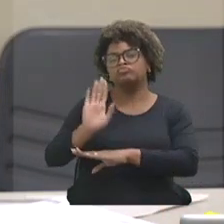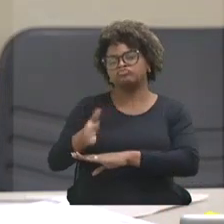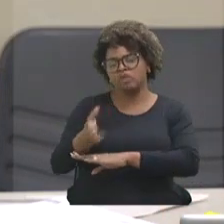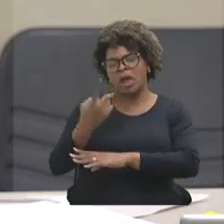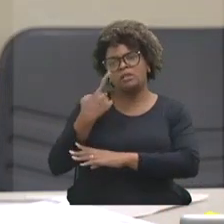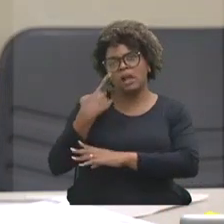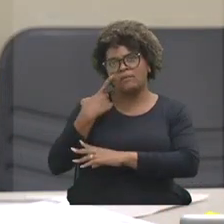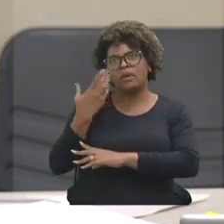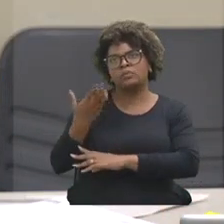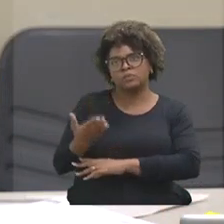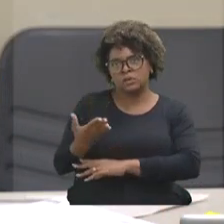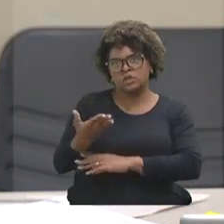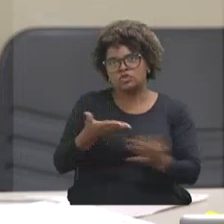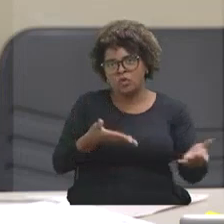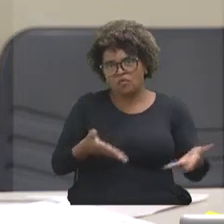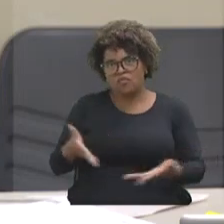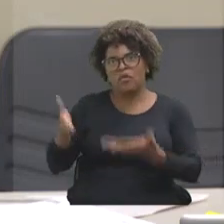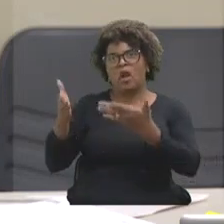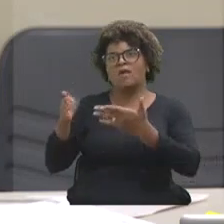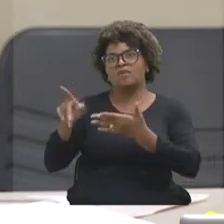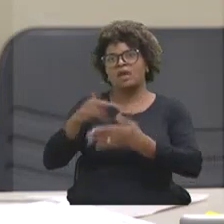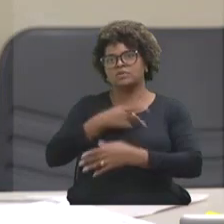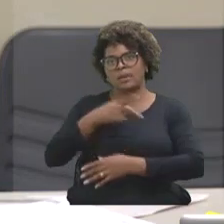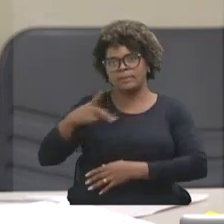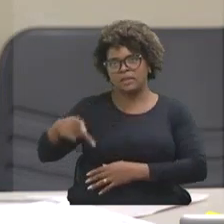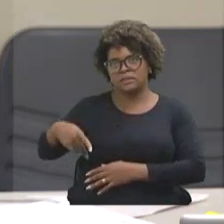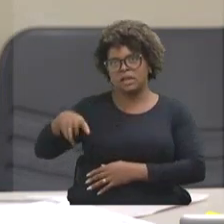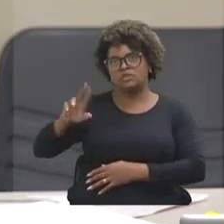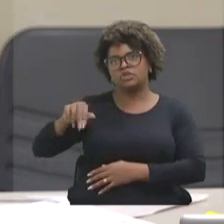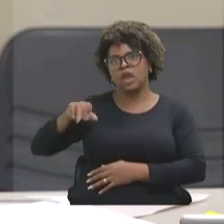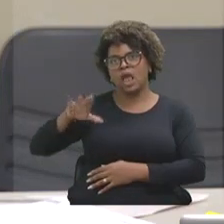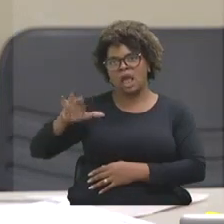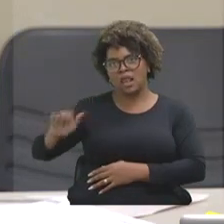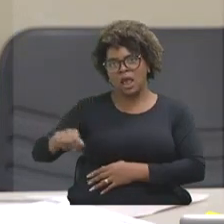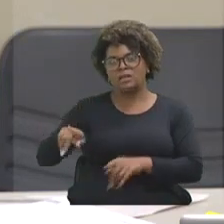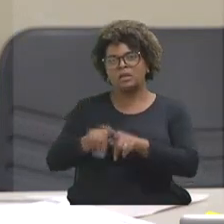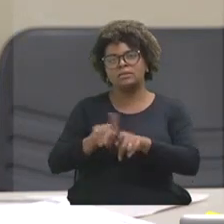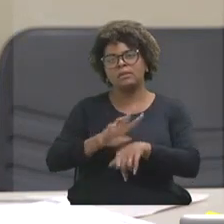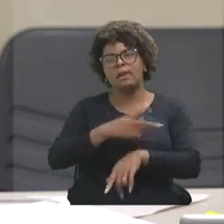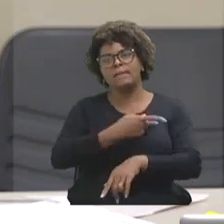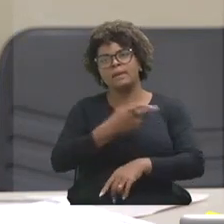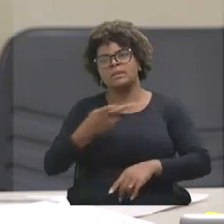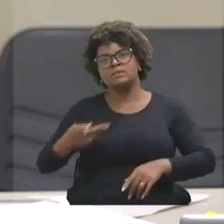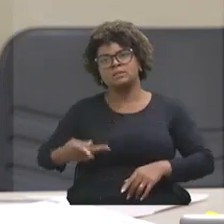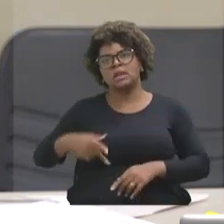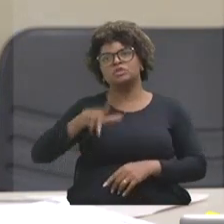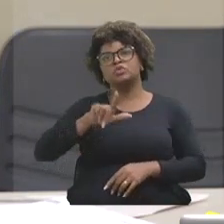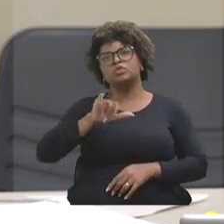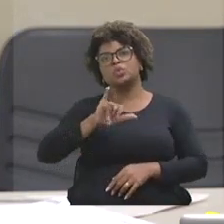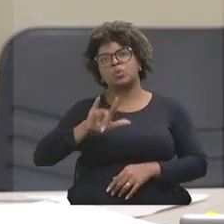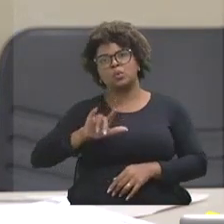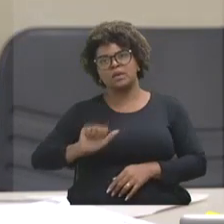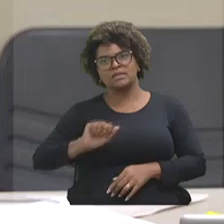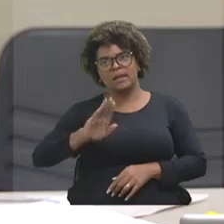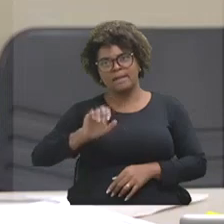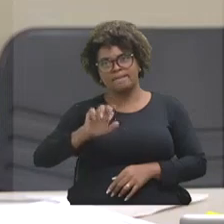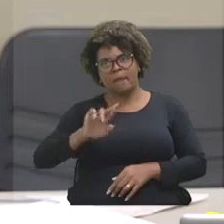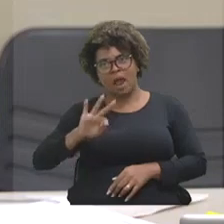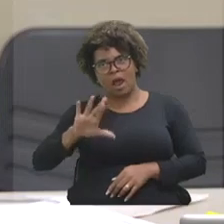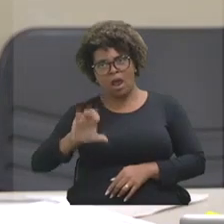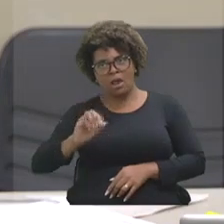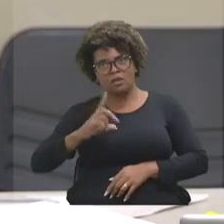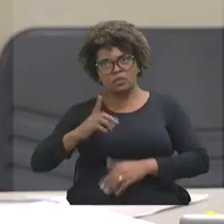tanto a presidente Renata contra Luísa Barreto que negociam diretamente com com servidores esse ponto